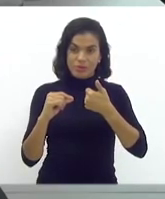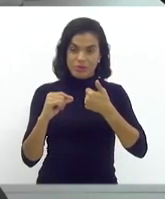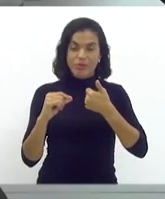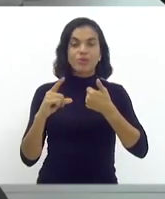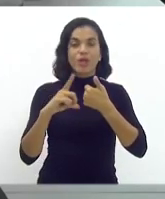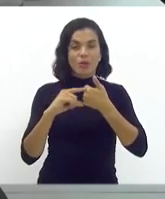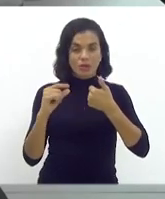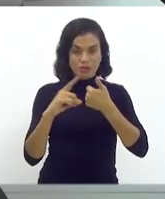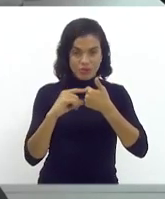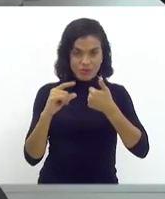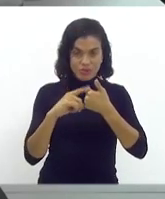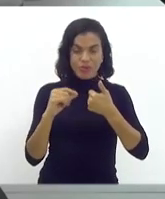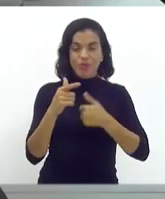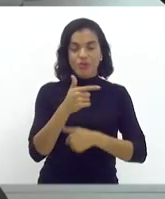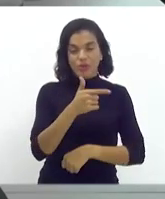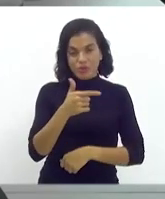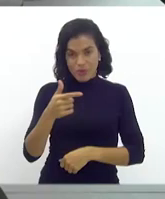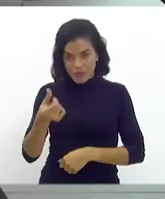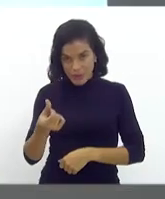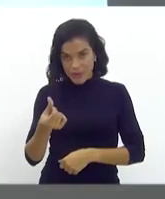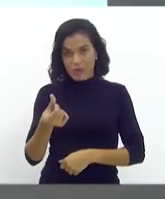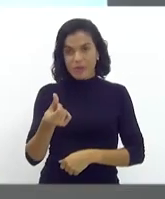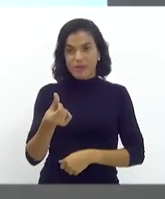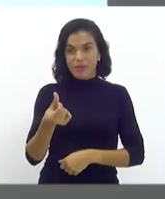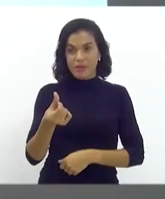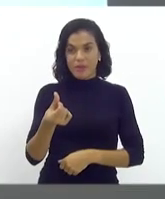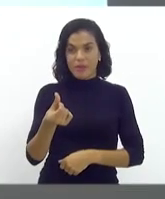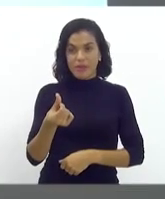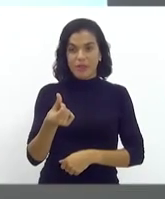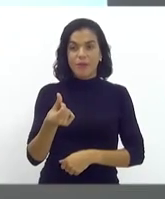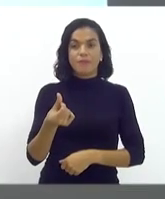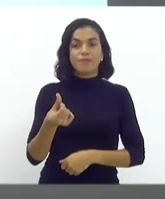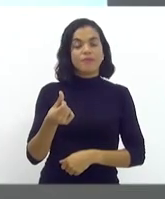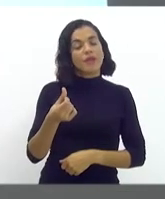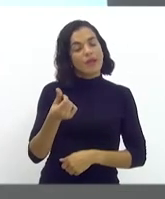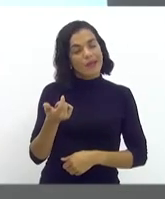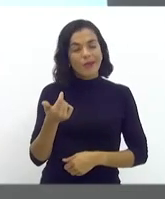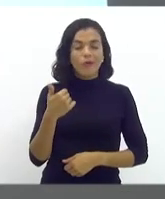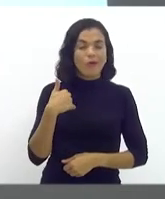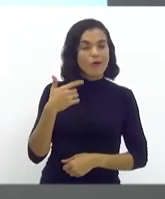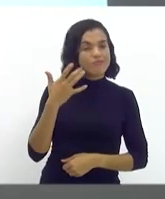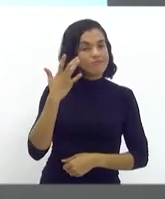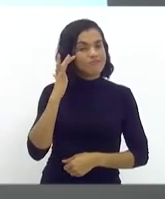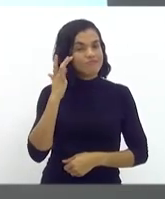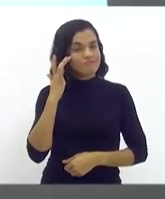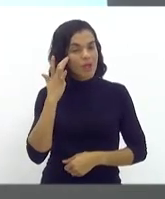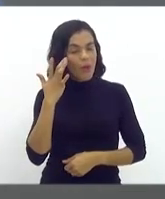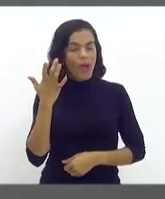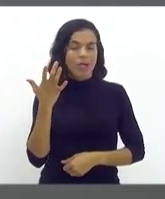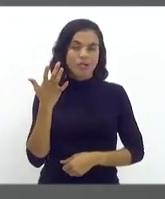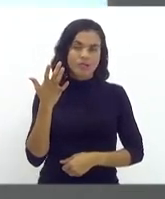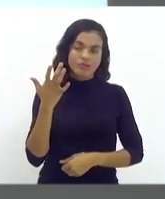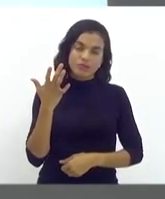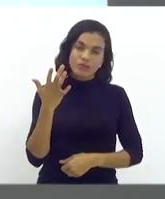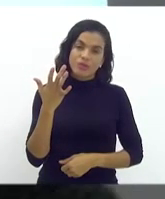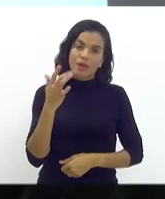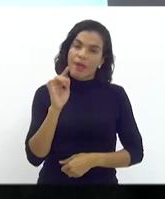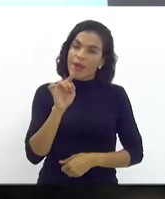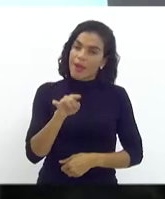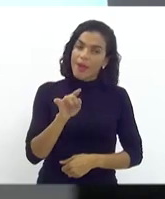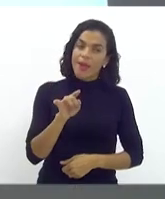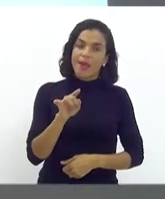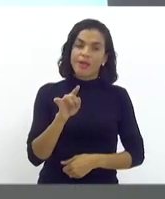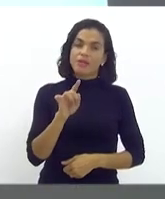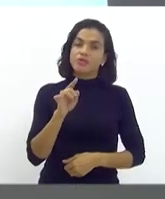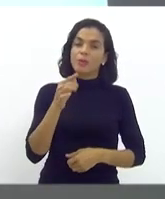nós temos o artigo 226 e eu diria que a questão Inicial ela parte da